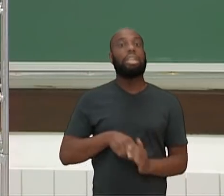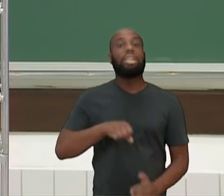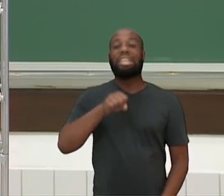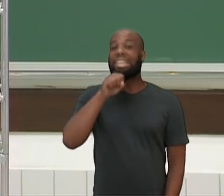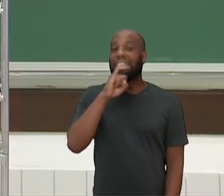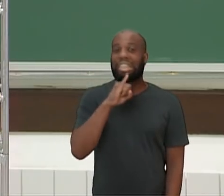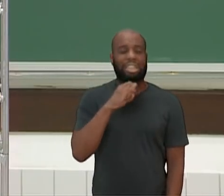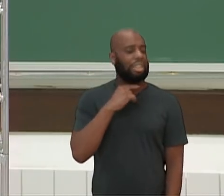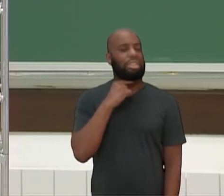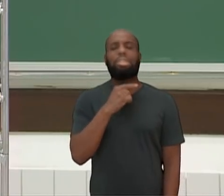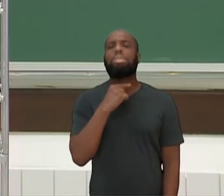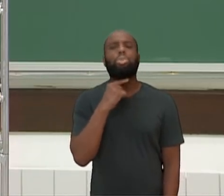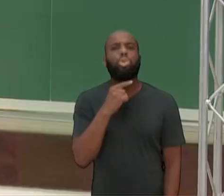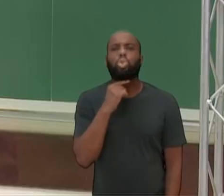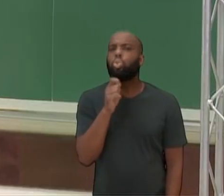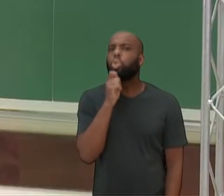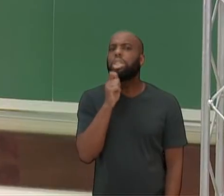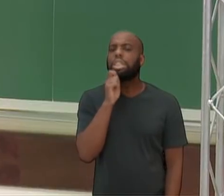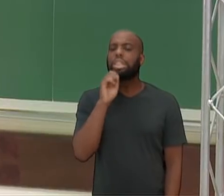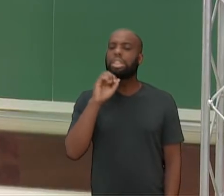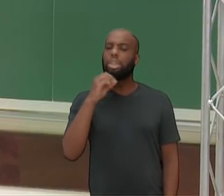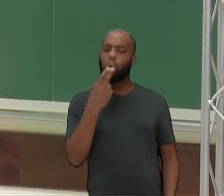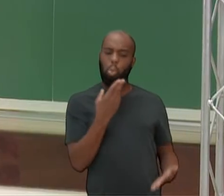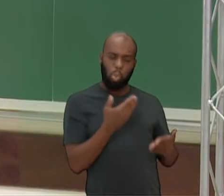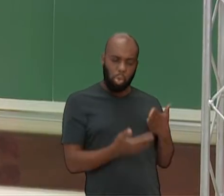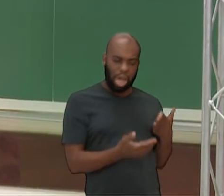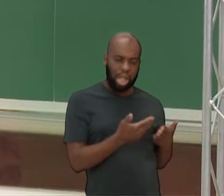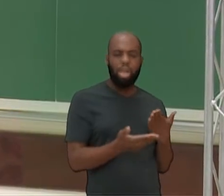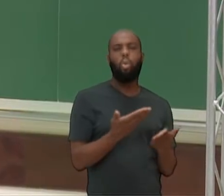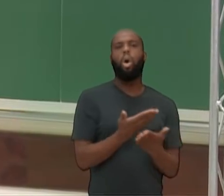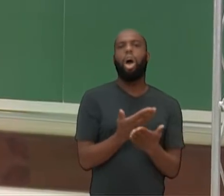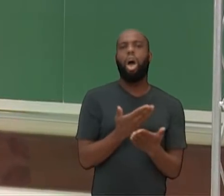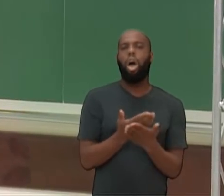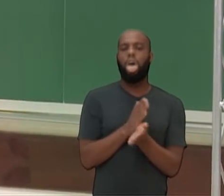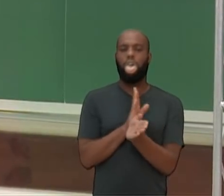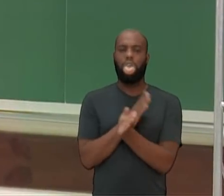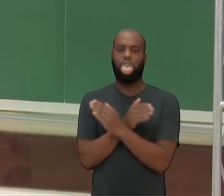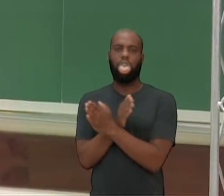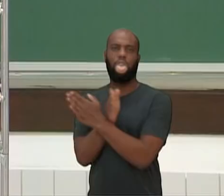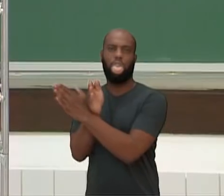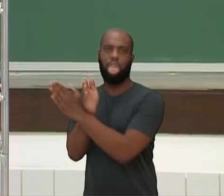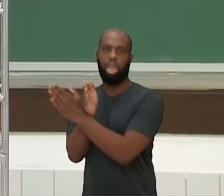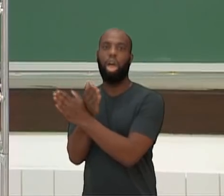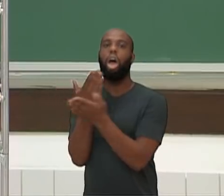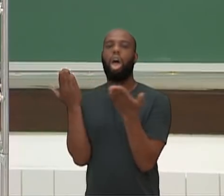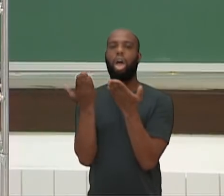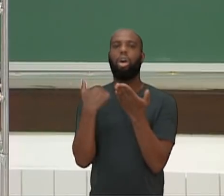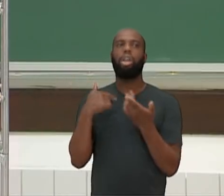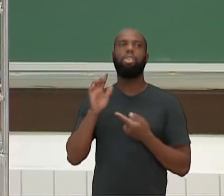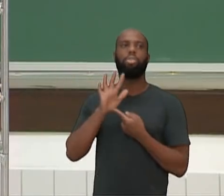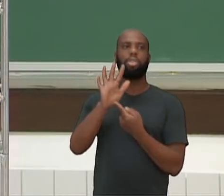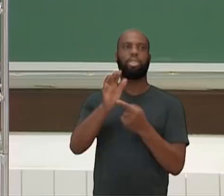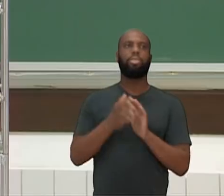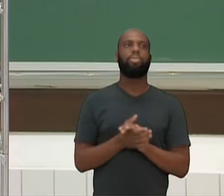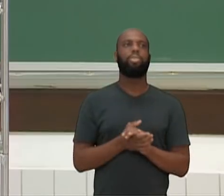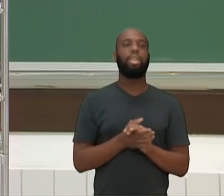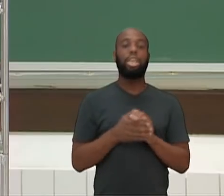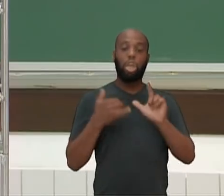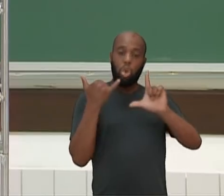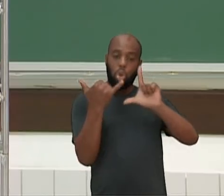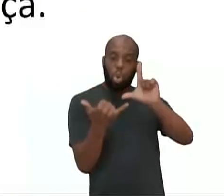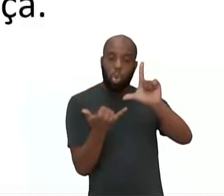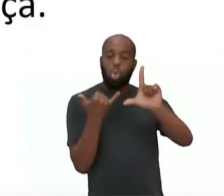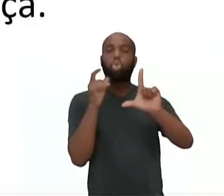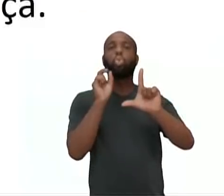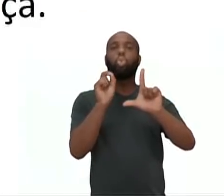não achou ou perdeu essa aula ou está meio perdido, eu vou mostrar para vocês aqui. O lúdico é um tipo